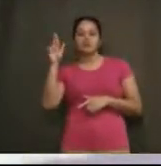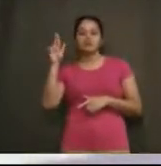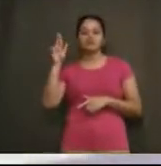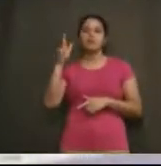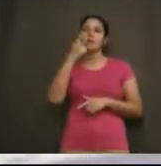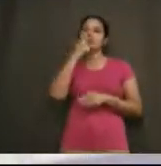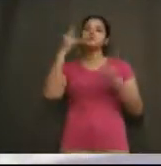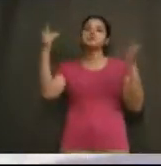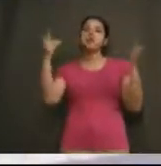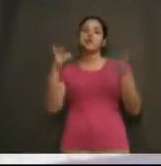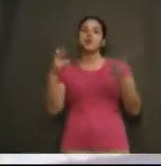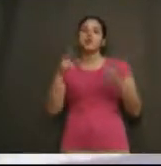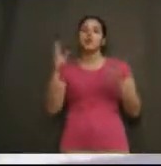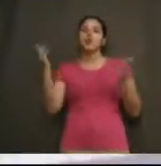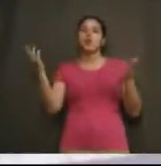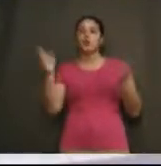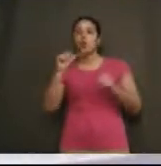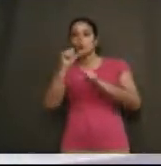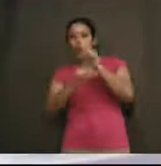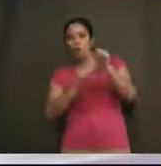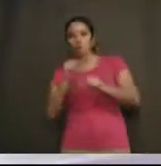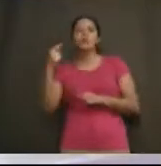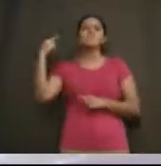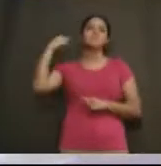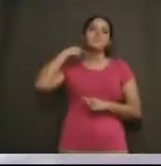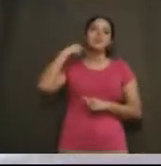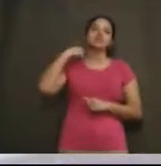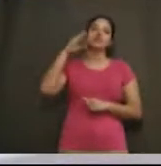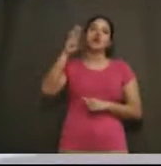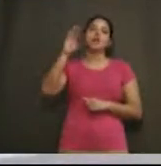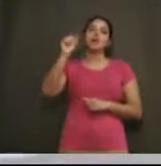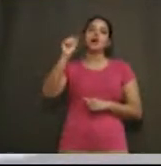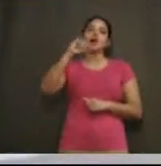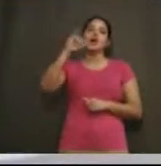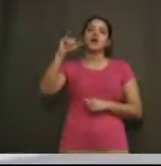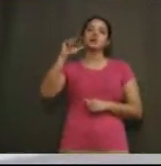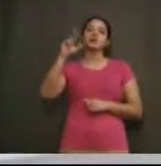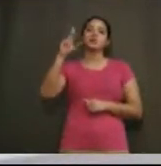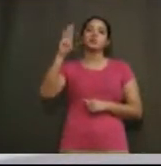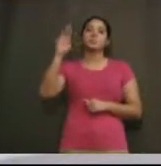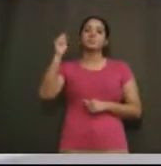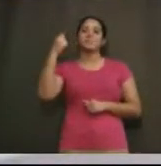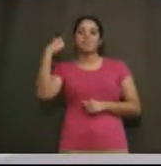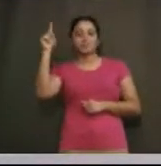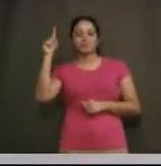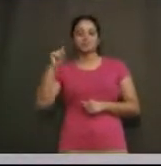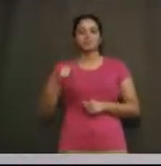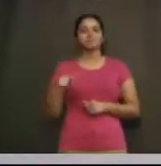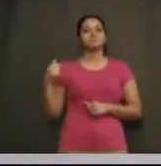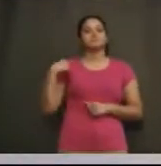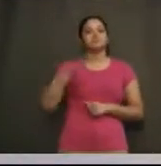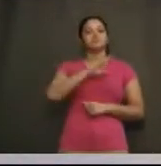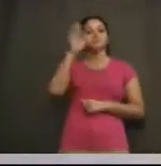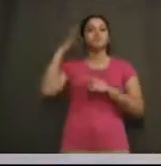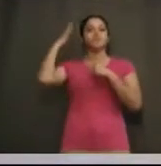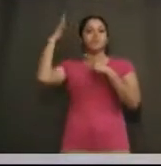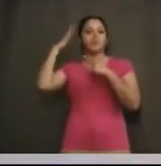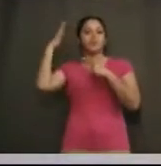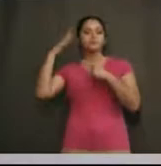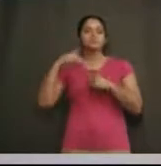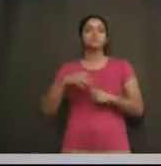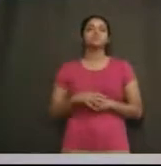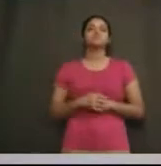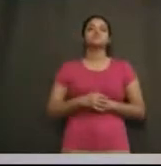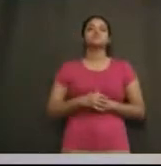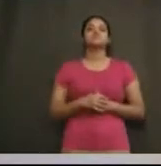Federal de Itajubá, em Minas Gerais. É uma palestra que eu não esqueço mais. Fui de carro até